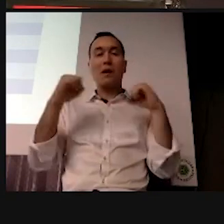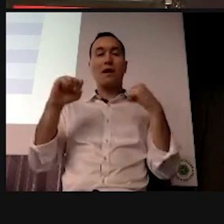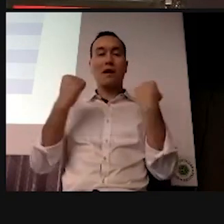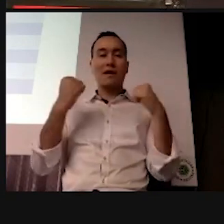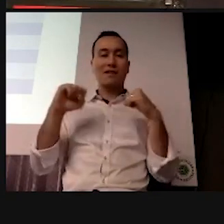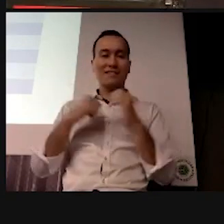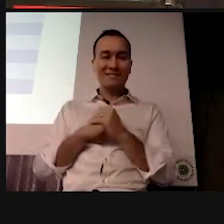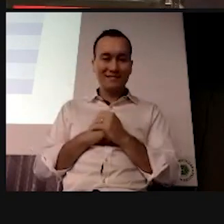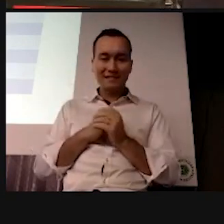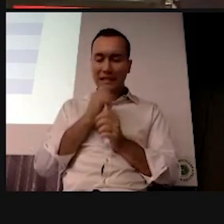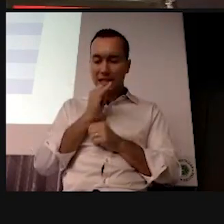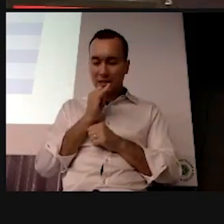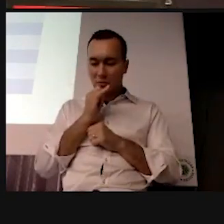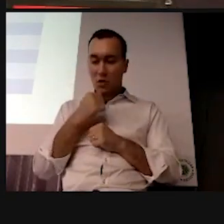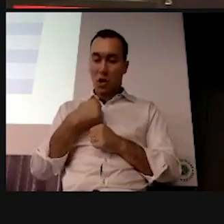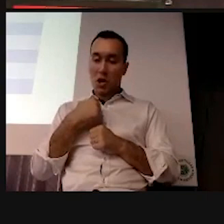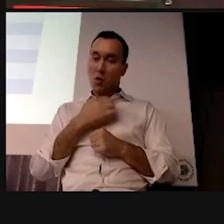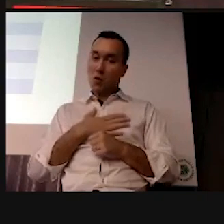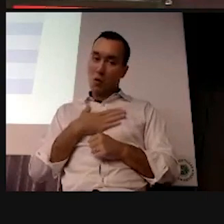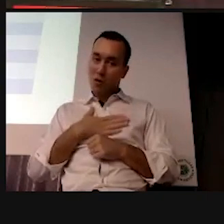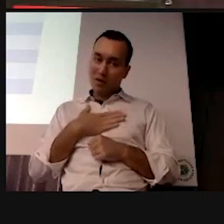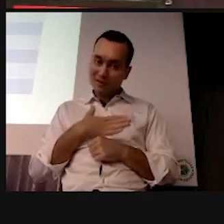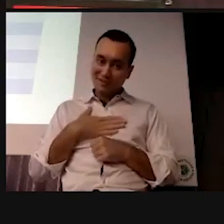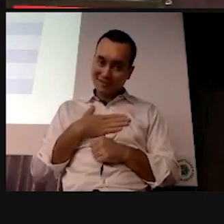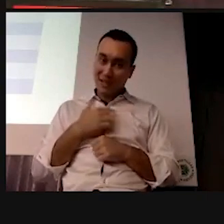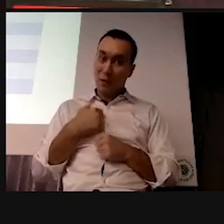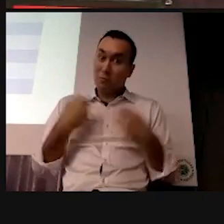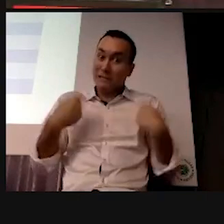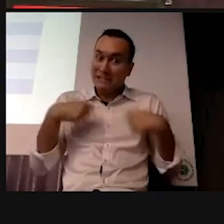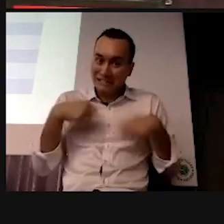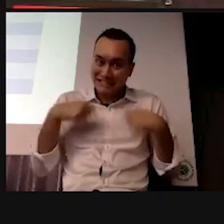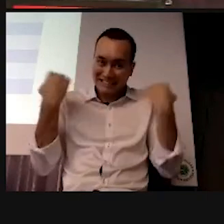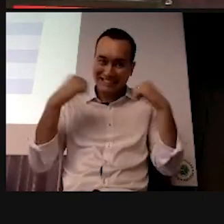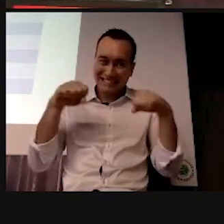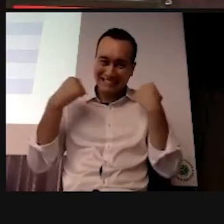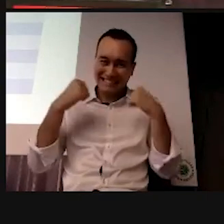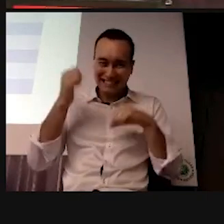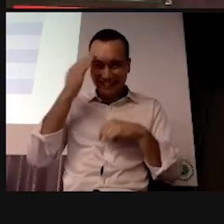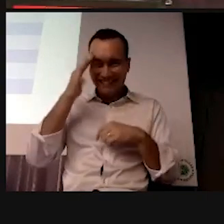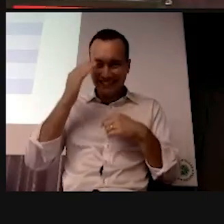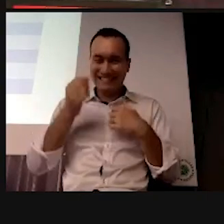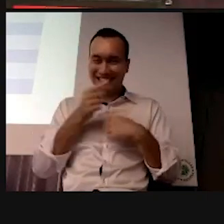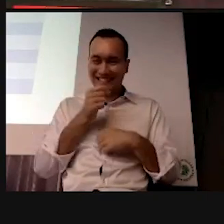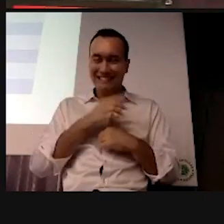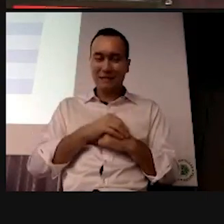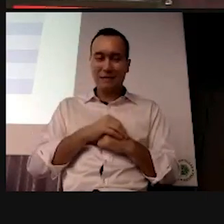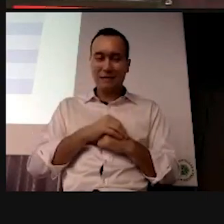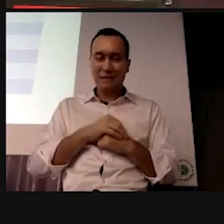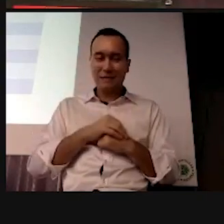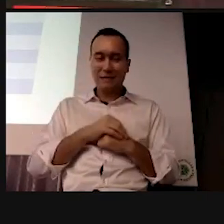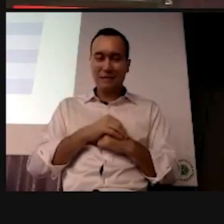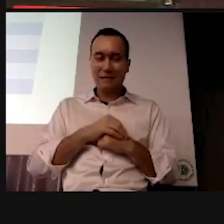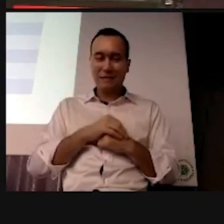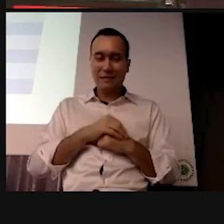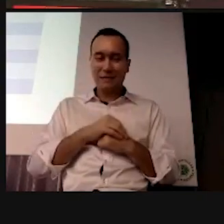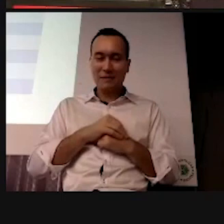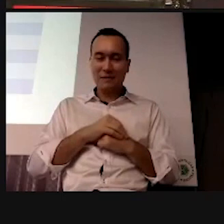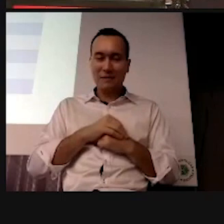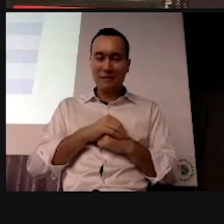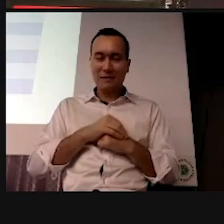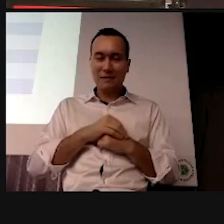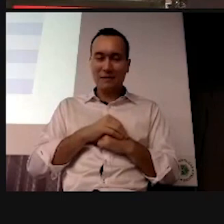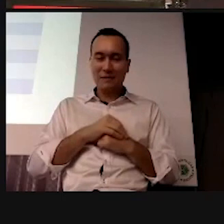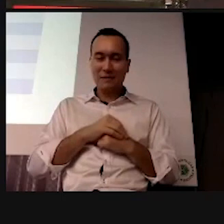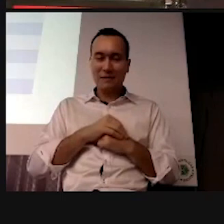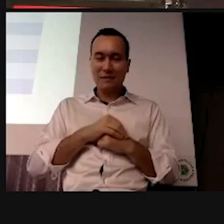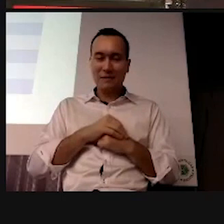Então, já existem aí startups, né, HR Techs, que estão trabalhando esses benefícios flexíveis, e é algo muito legal. Sair